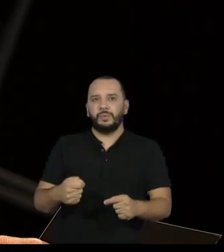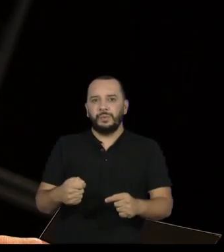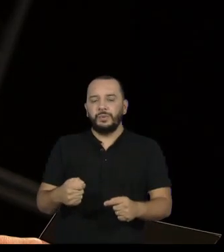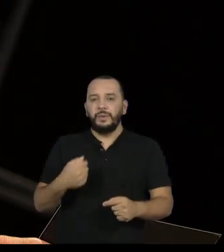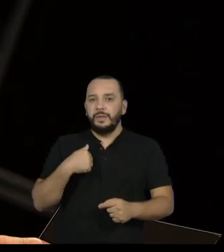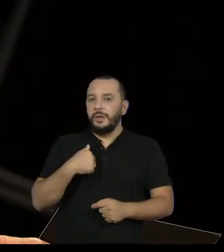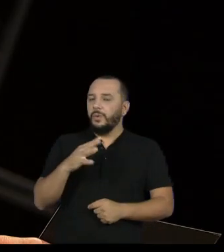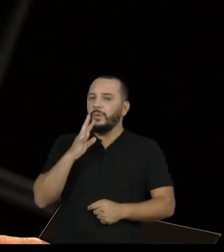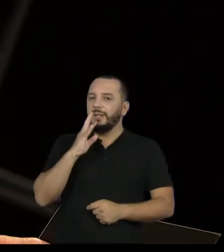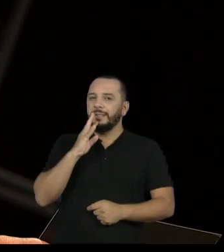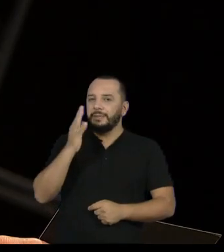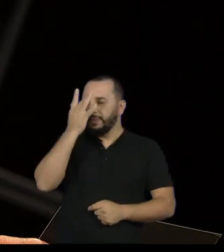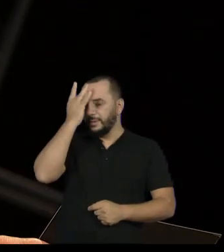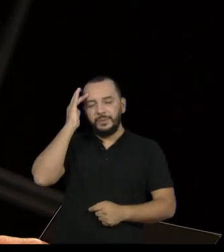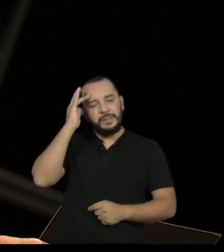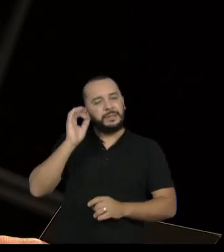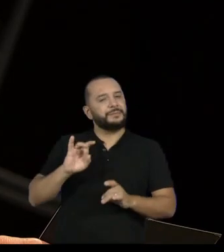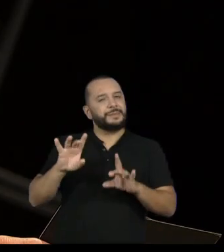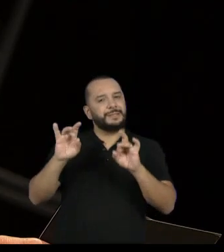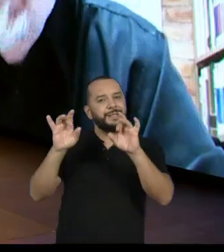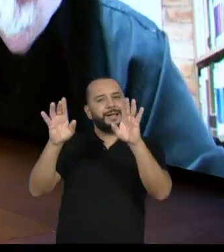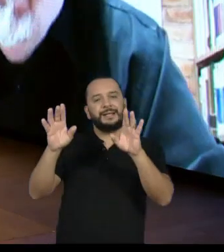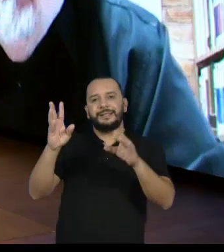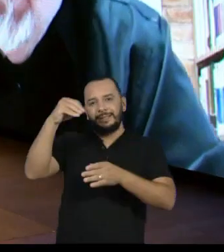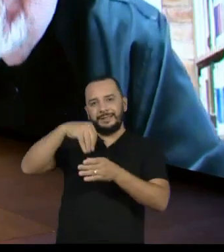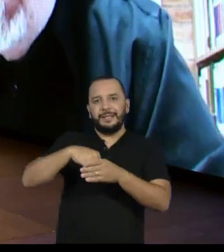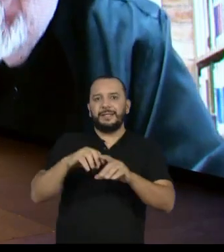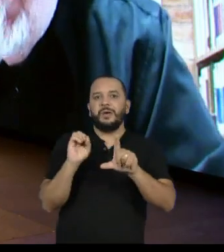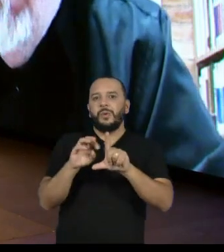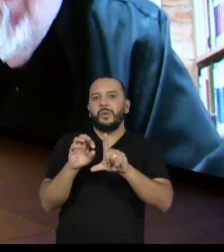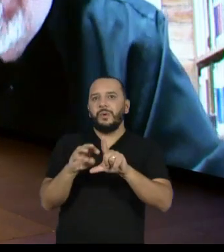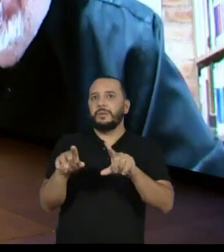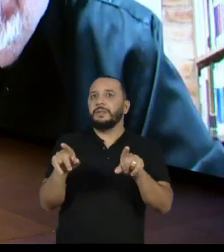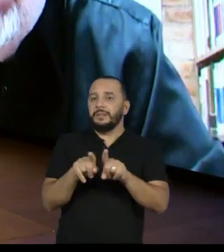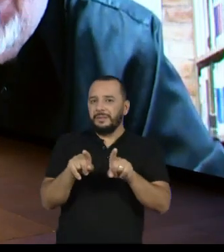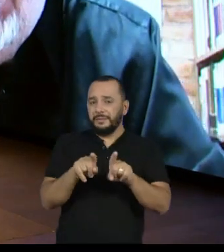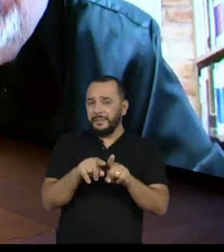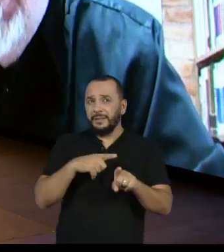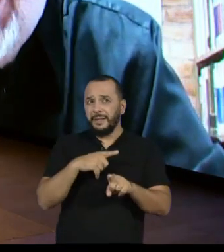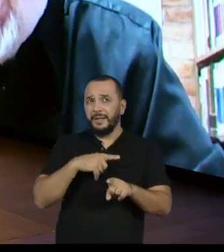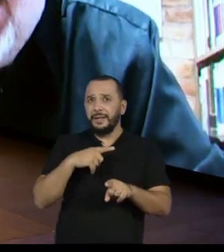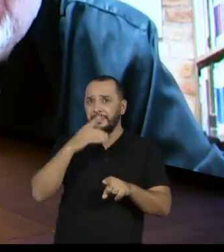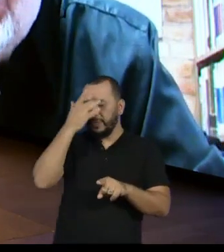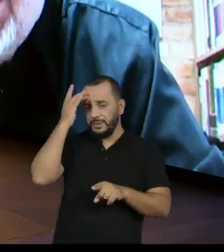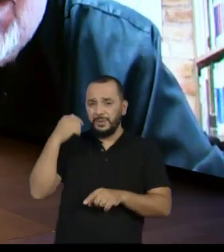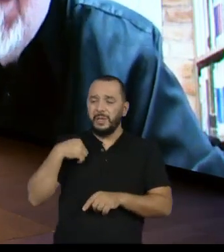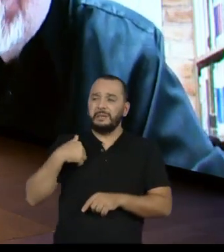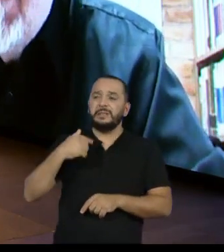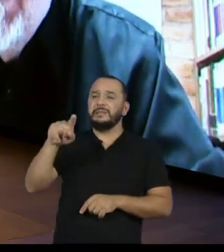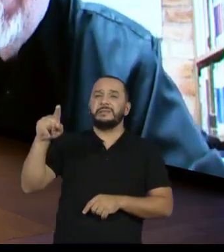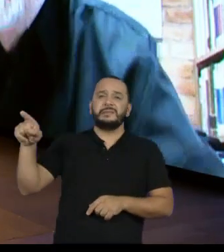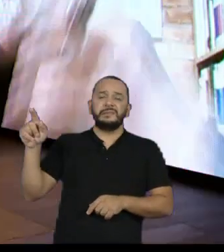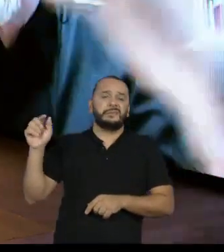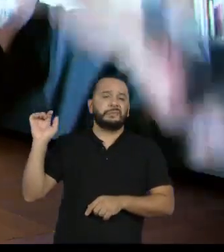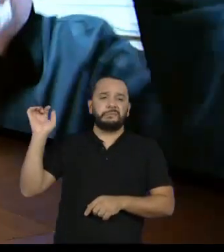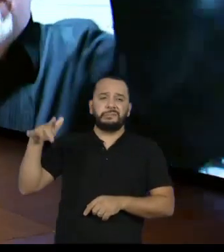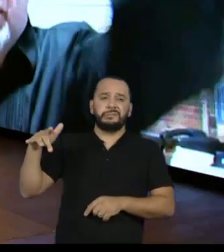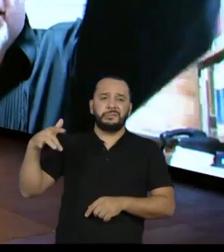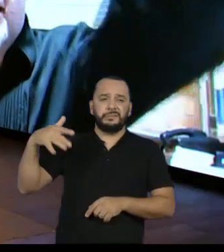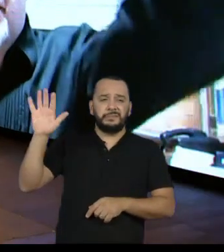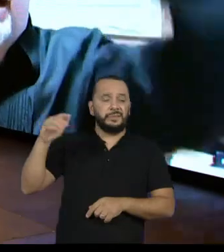pura alegria, de puro contentamento, de puro deslumbramento com tudo, com as pessoas,